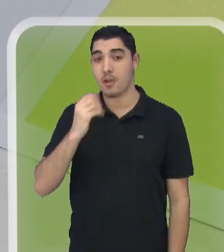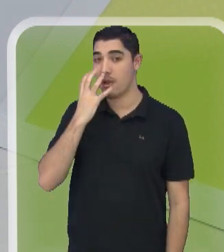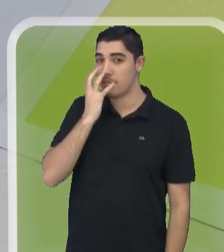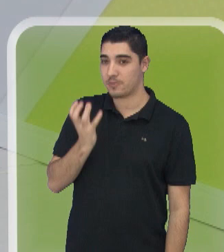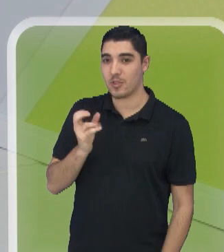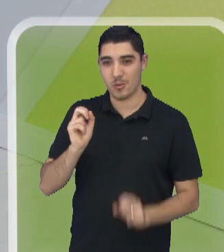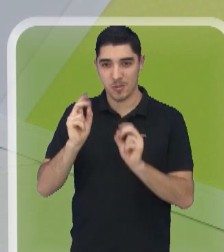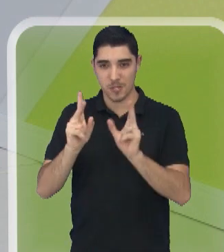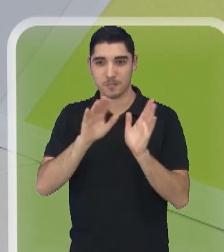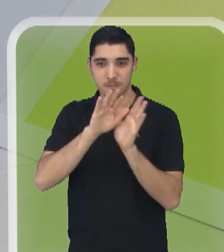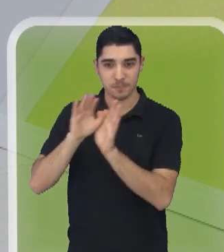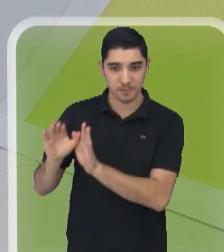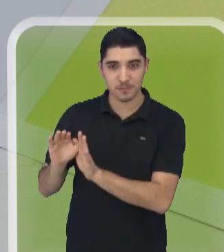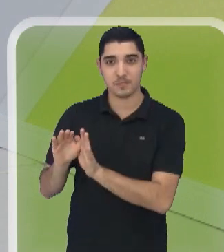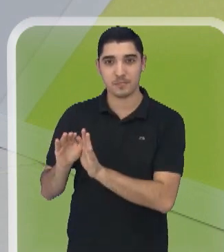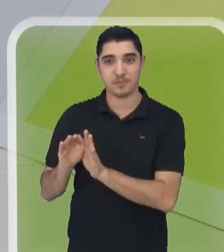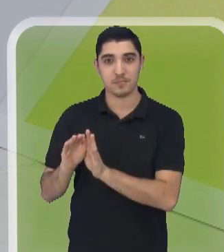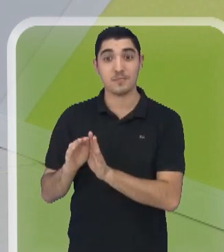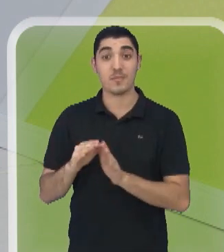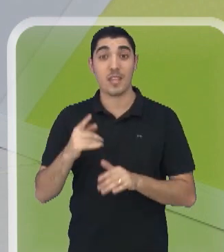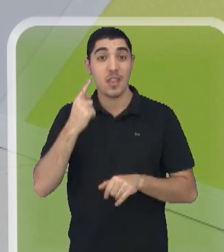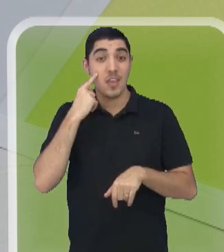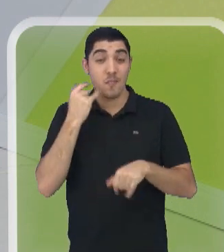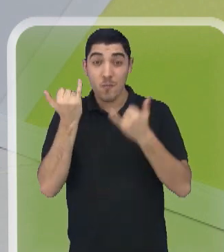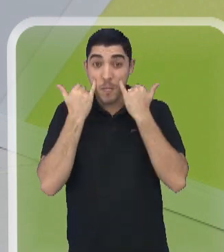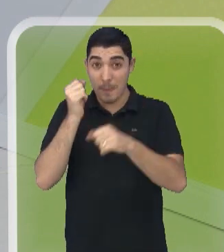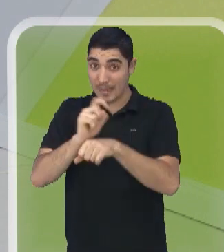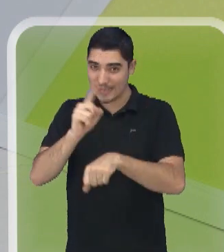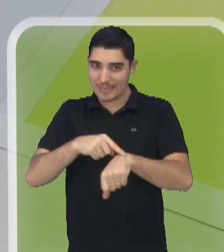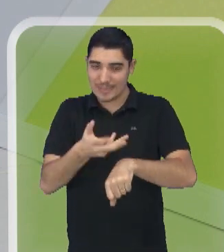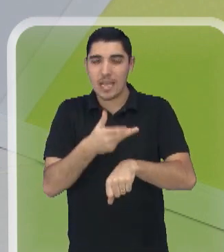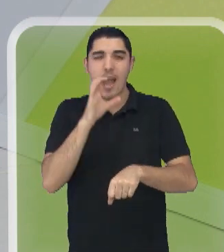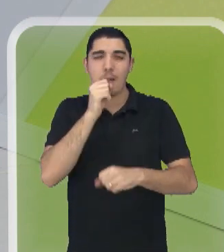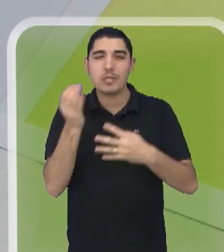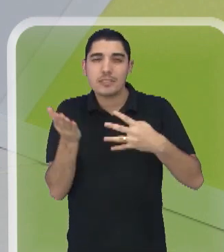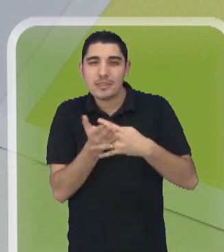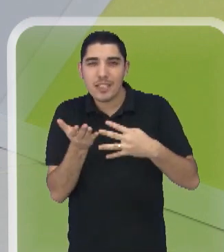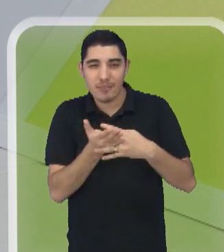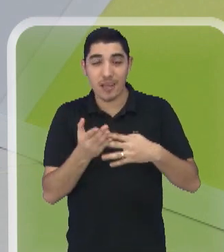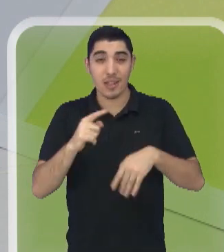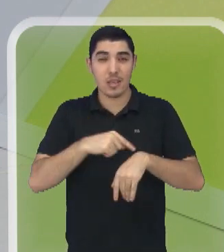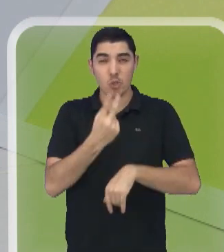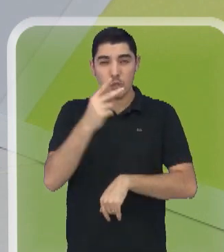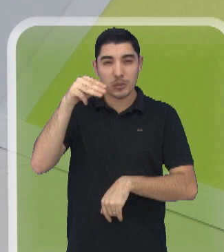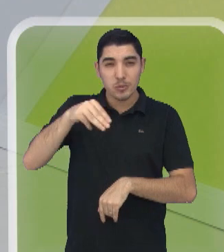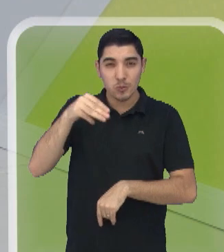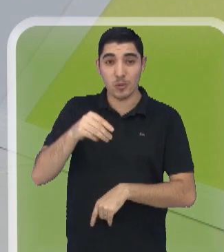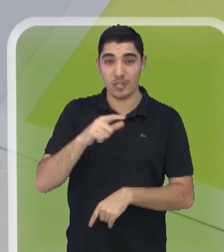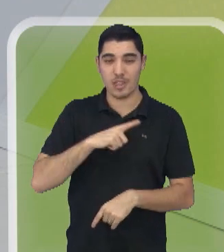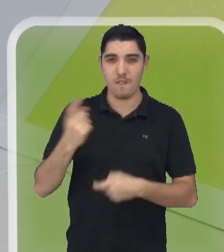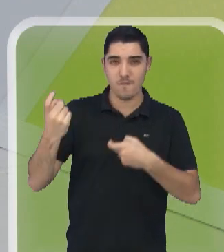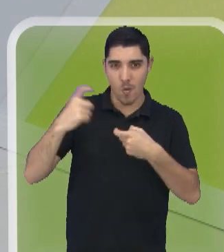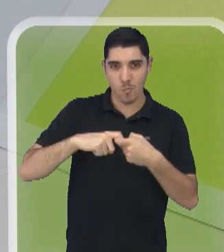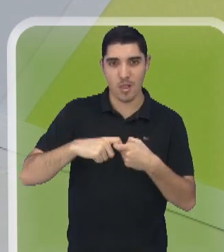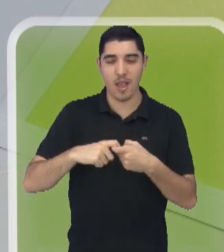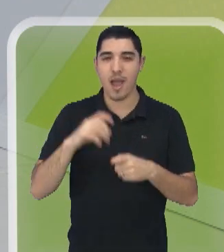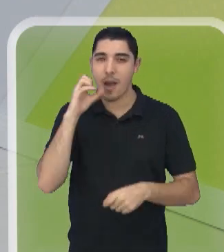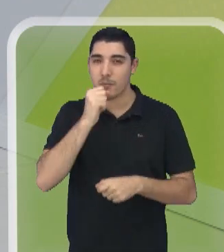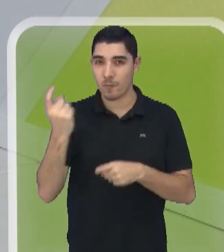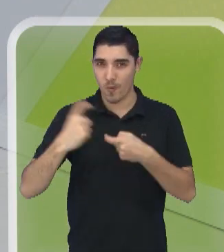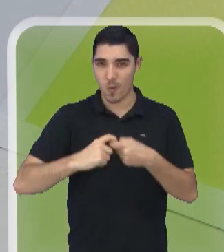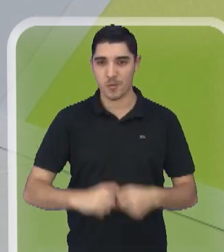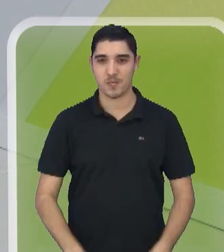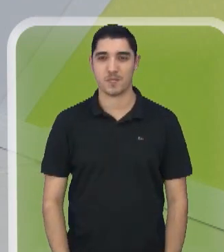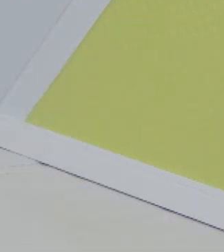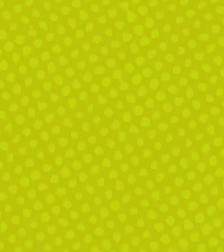certo? Muito bem, fazer o seguinte. Informação não para, o tempo urge. A gente vai para um rápido intervalo. Daqui 2 minutinhos tem mais Hora do Esporte para você. Rapidinho, já